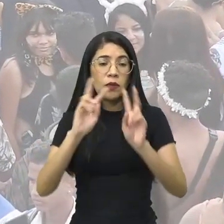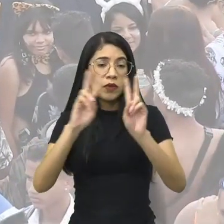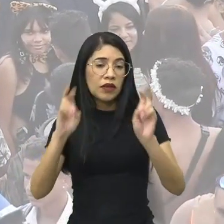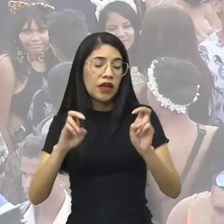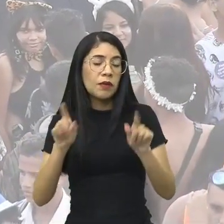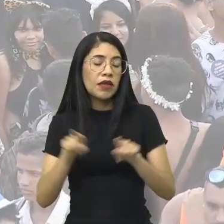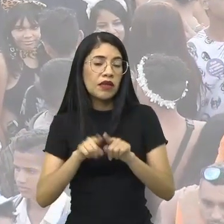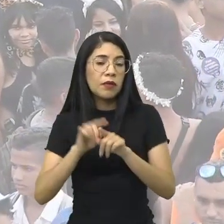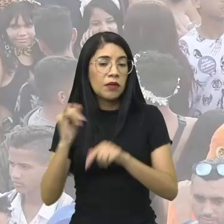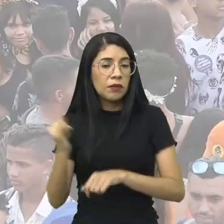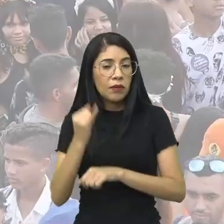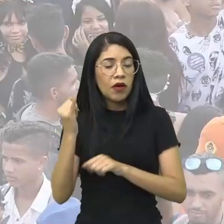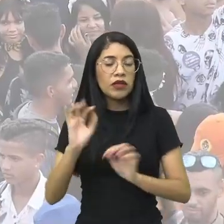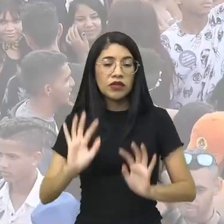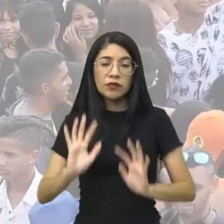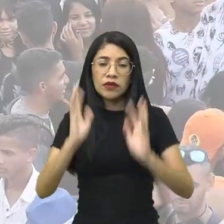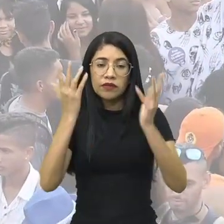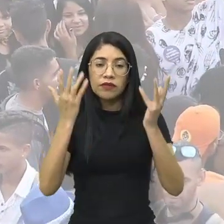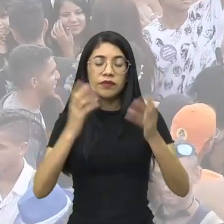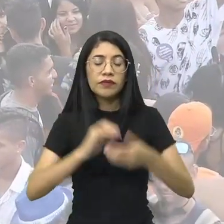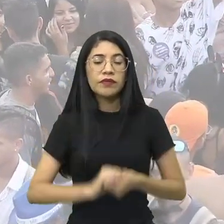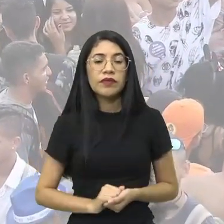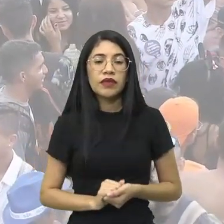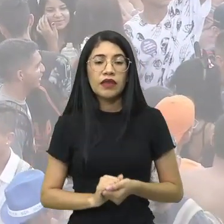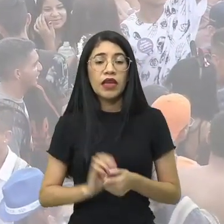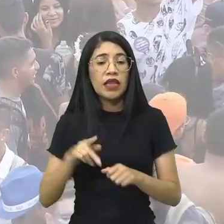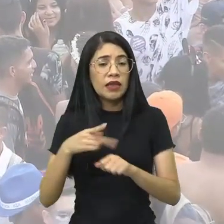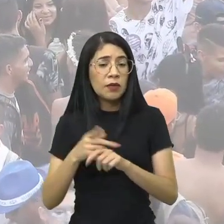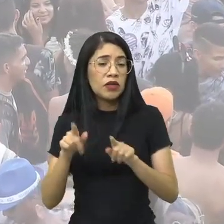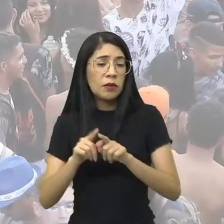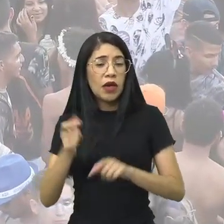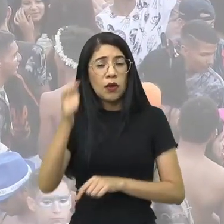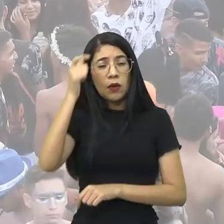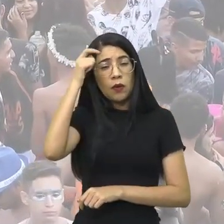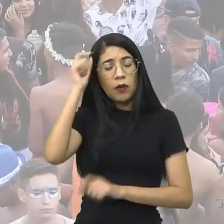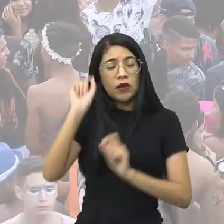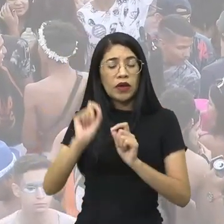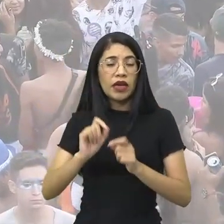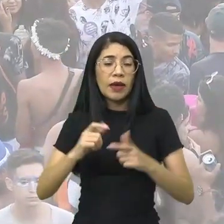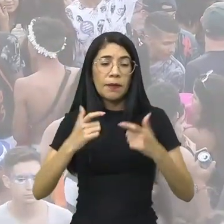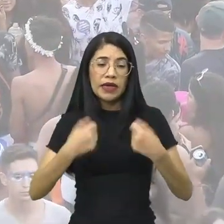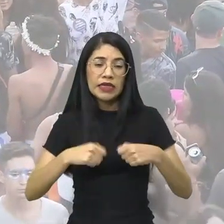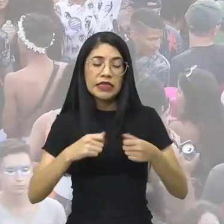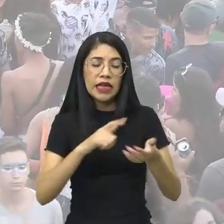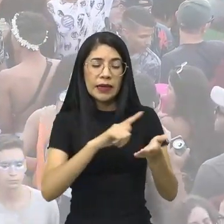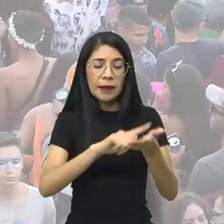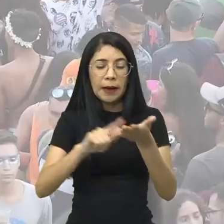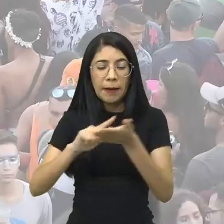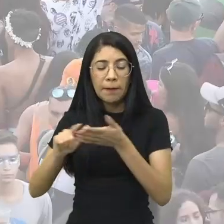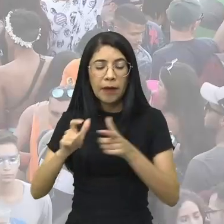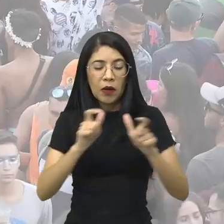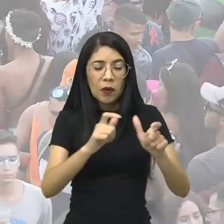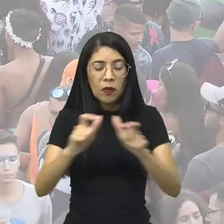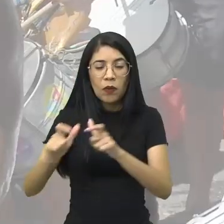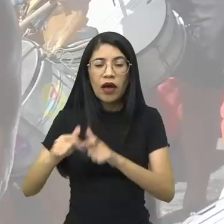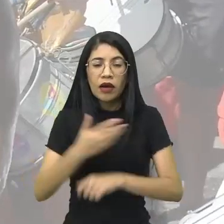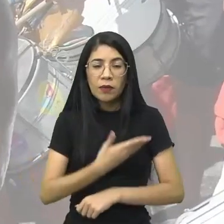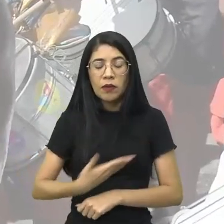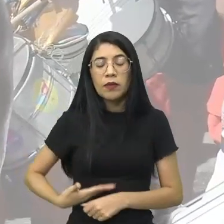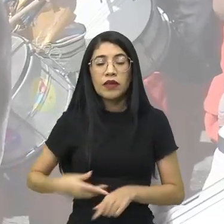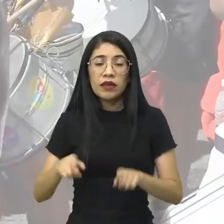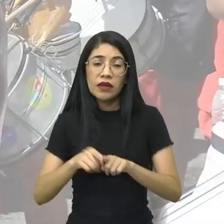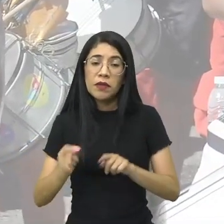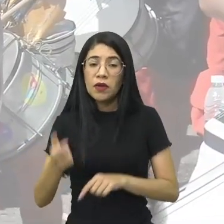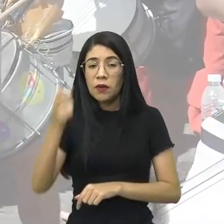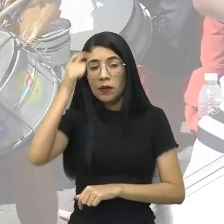festa da Bica e, assim, fazer os brincantes tomarem consciência de seu papel com a limpeza dos espaços públicos em dias de festa. Com a devida